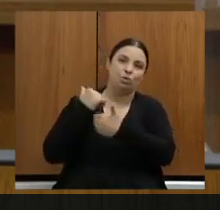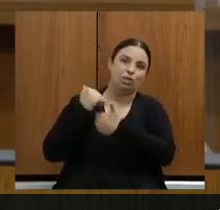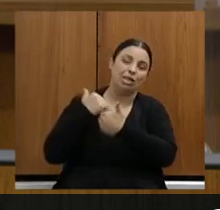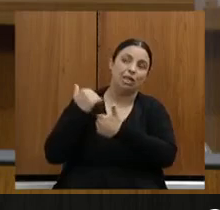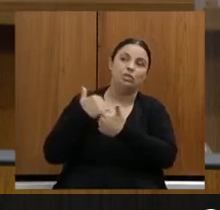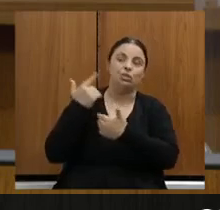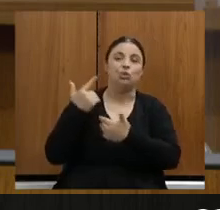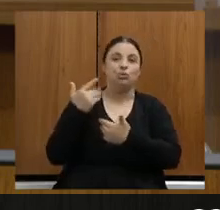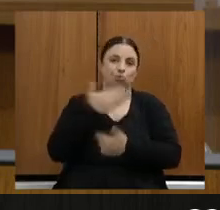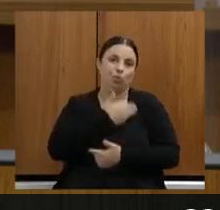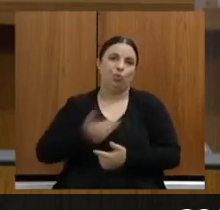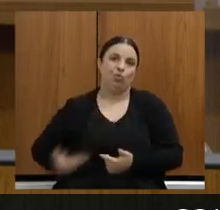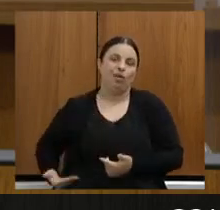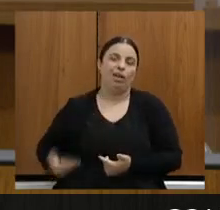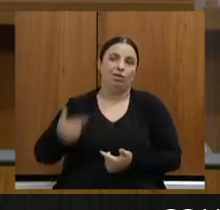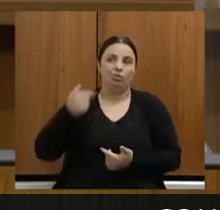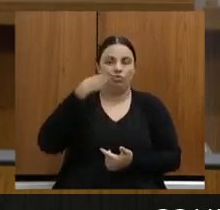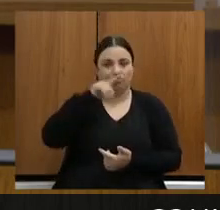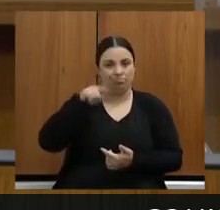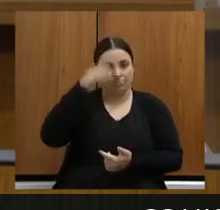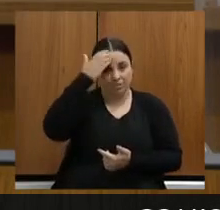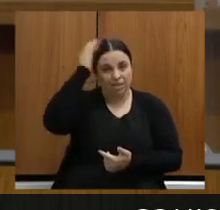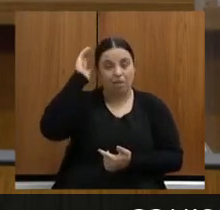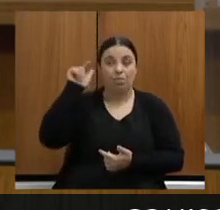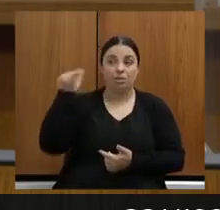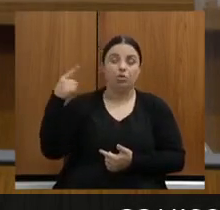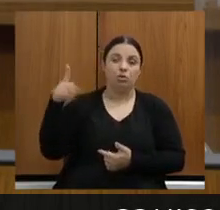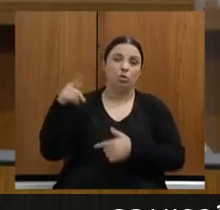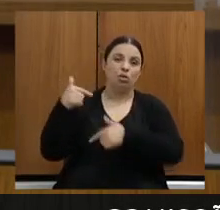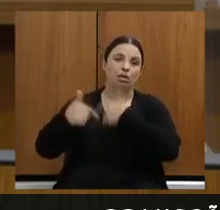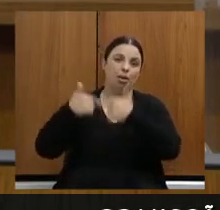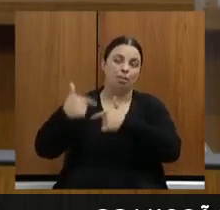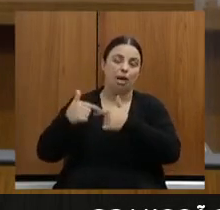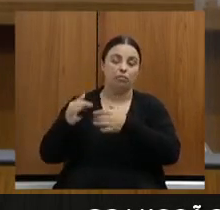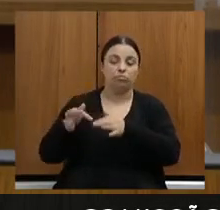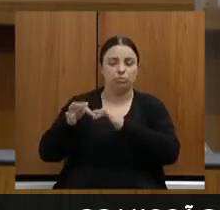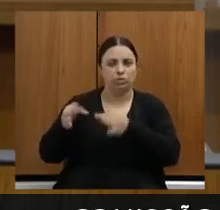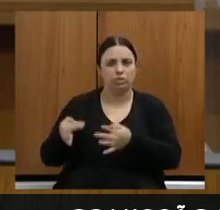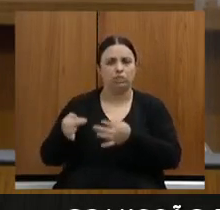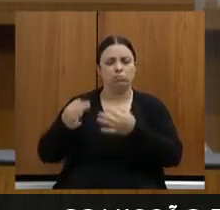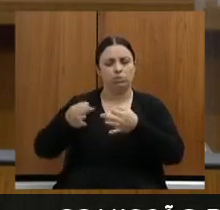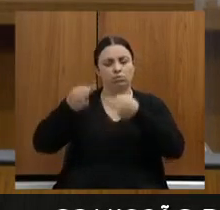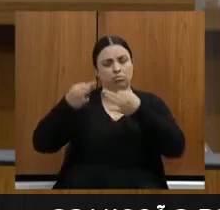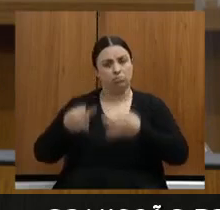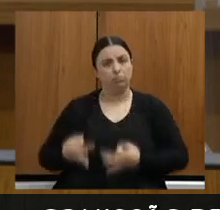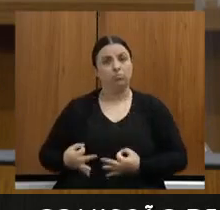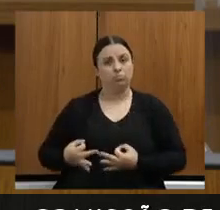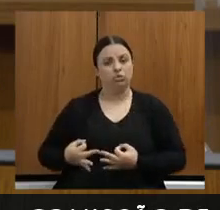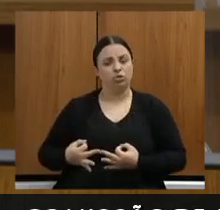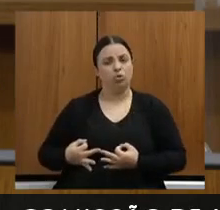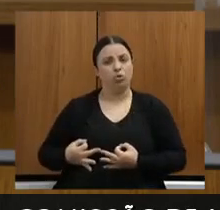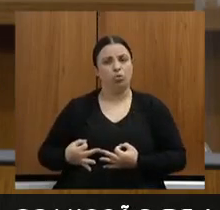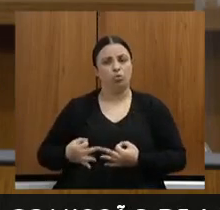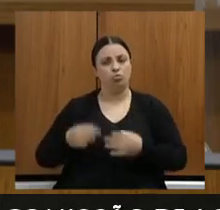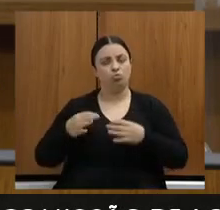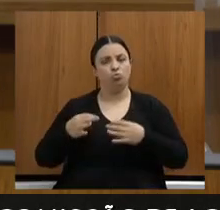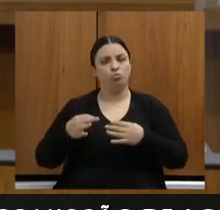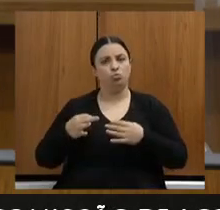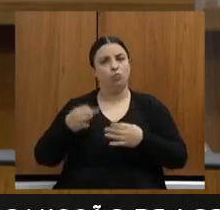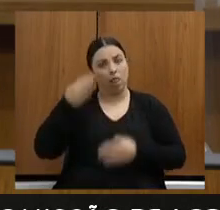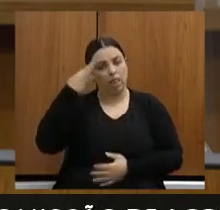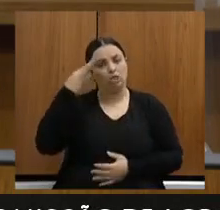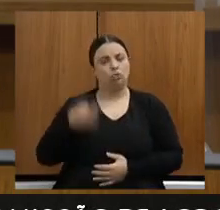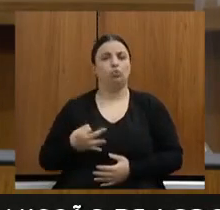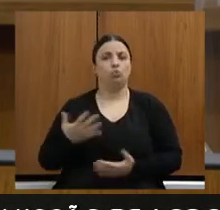Romeu Zema que faz um trabalho com muita simplicidade integridade honestidade eu acho que nós